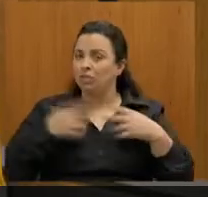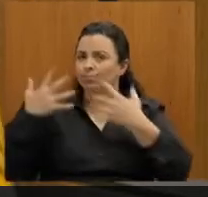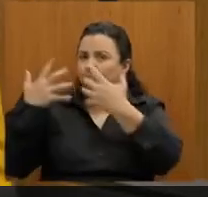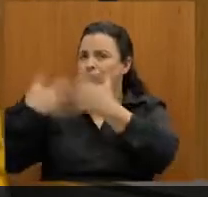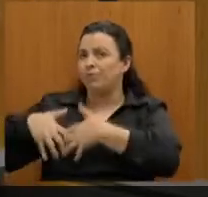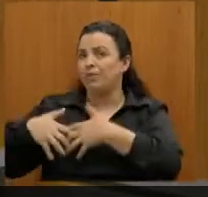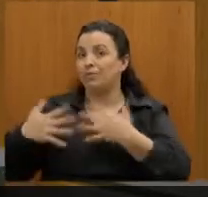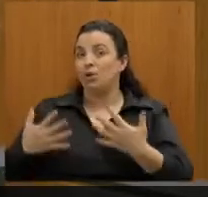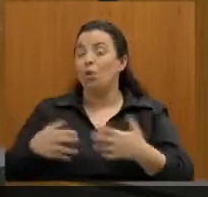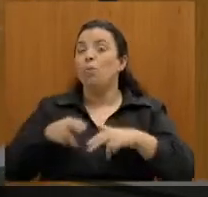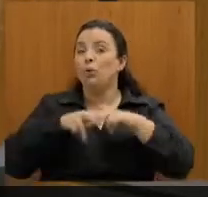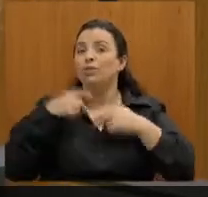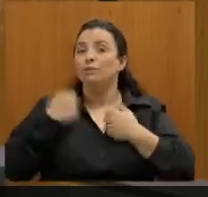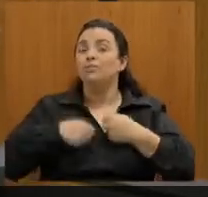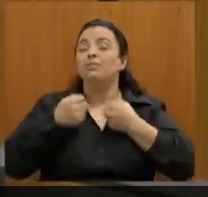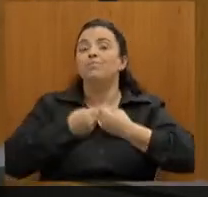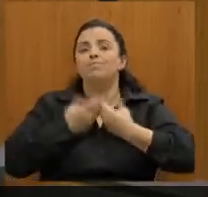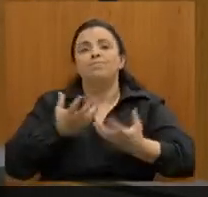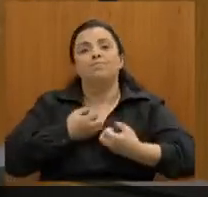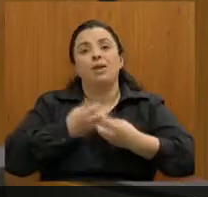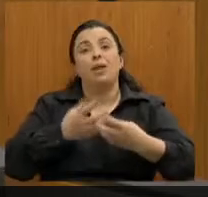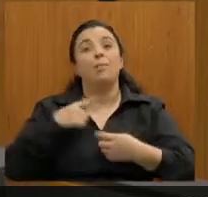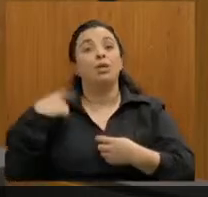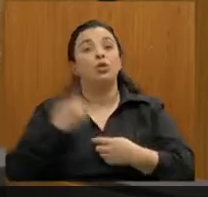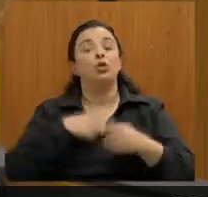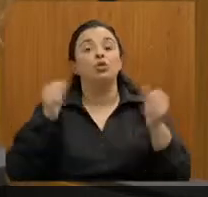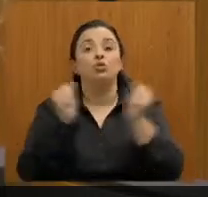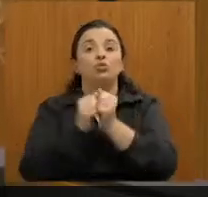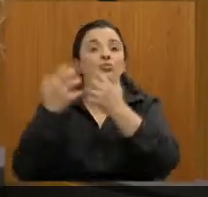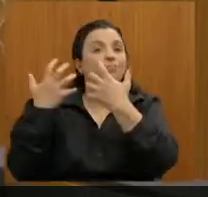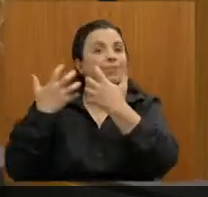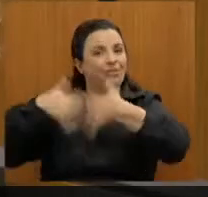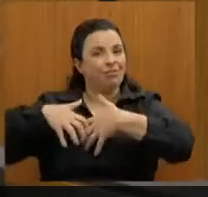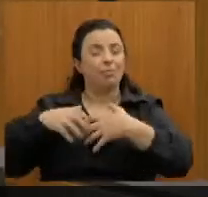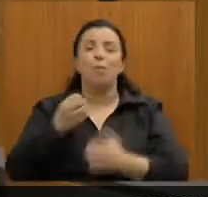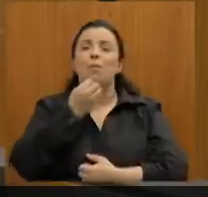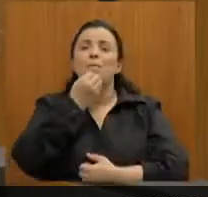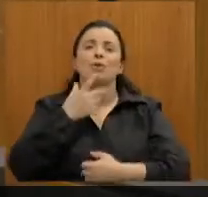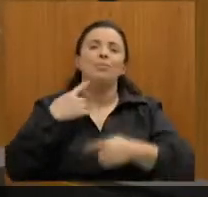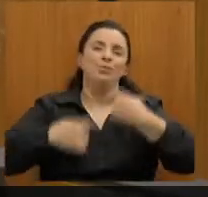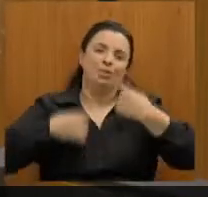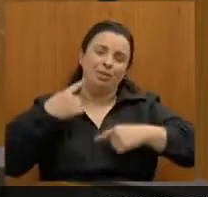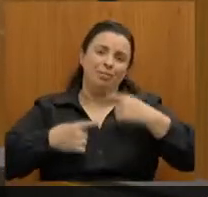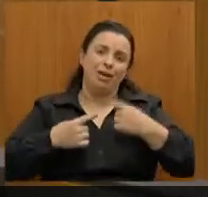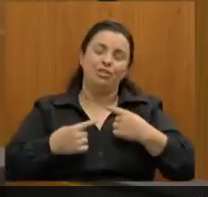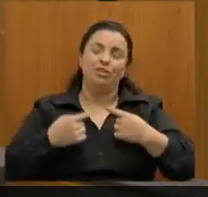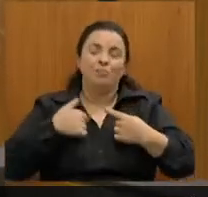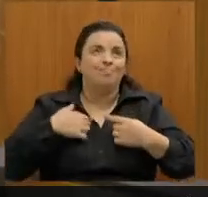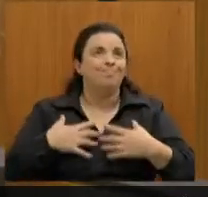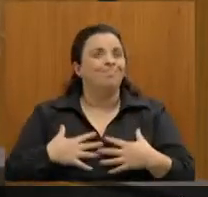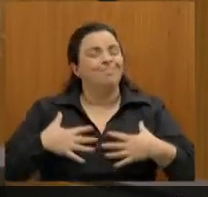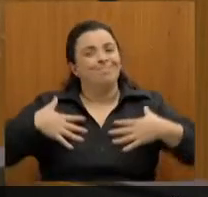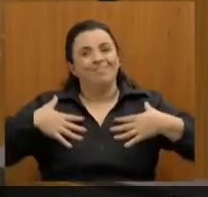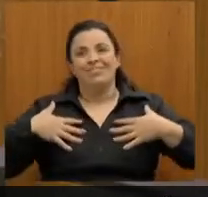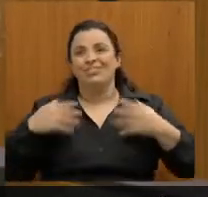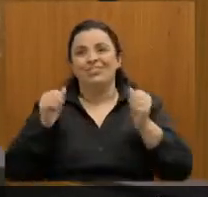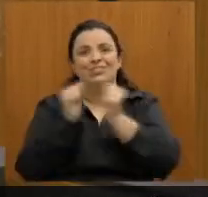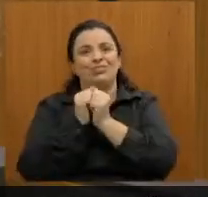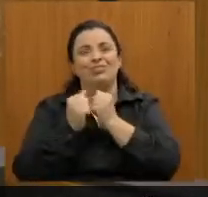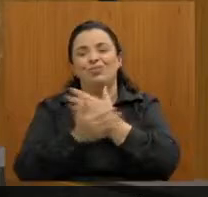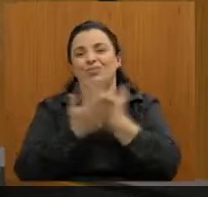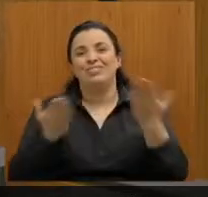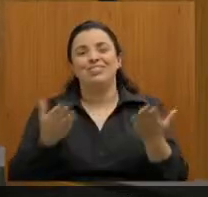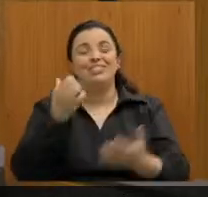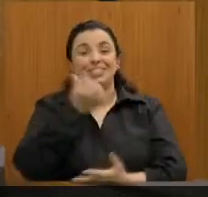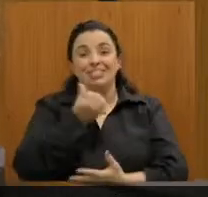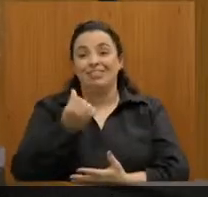que dizer para que todos nós possamos fazer a reflexão coletivamente tão bom debate para gente é uma honra com por compartilhar essa